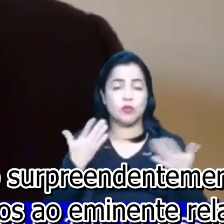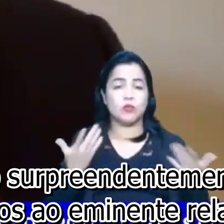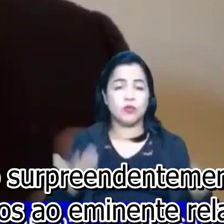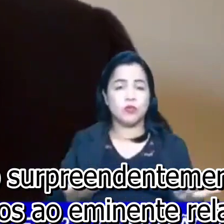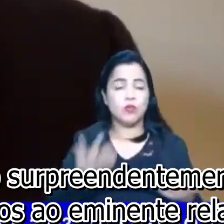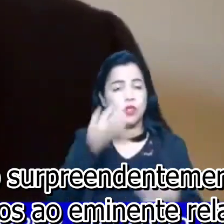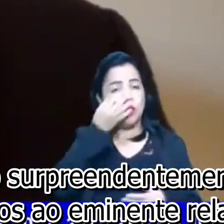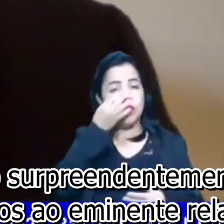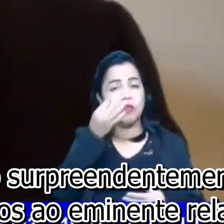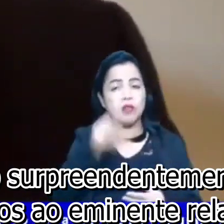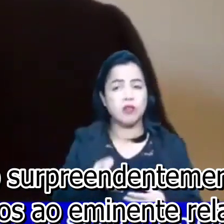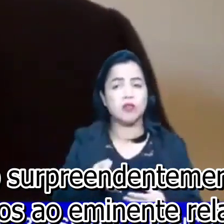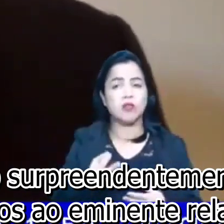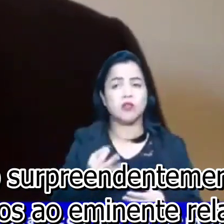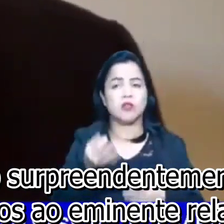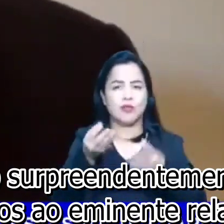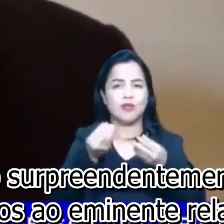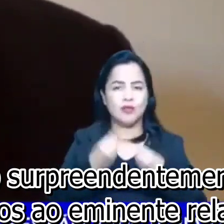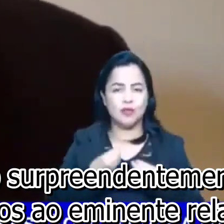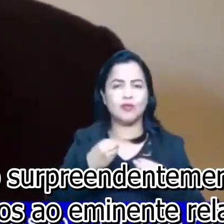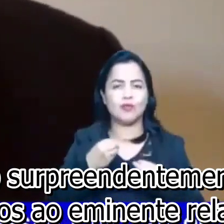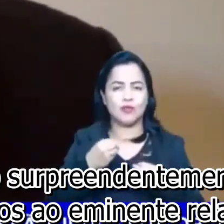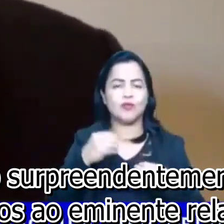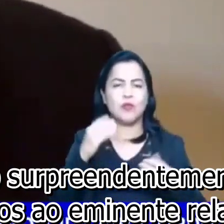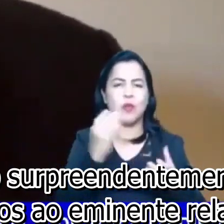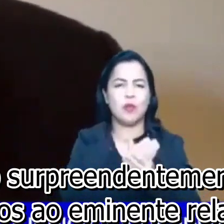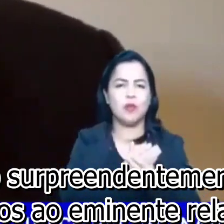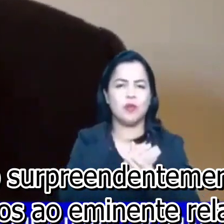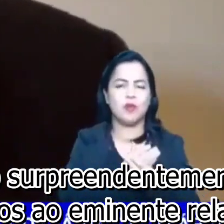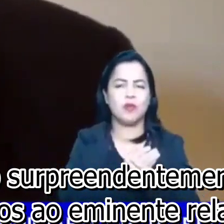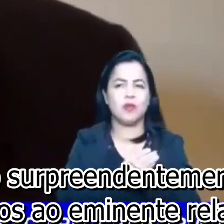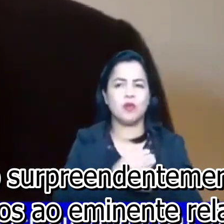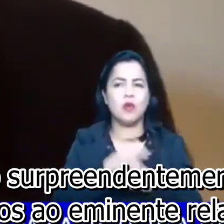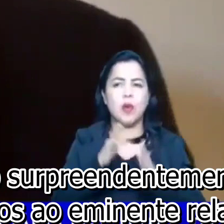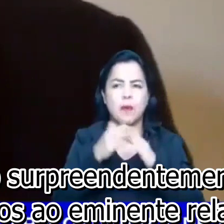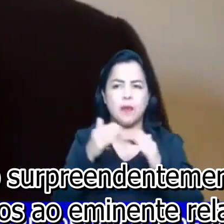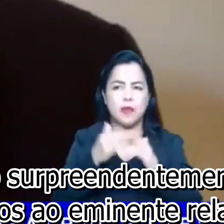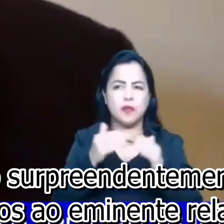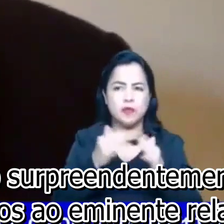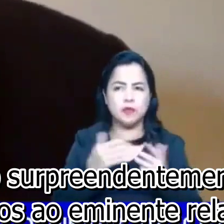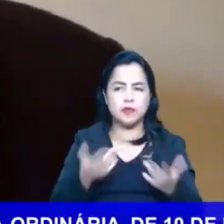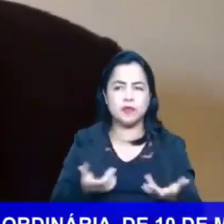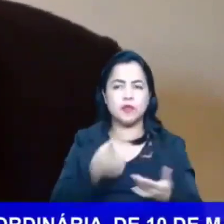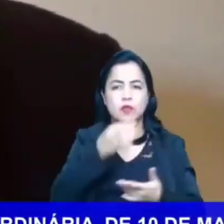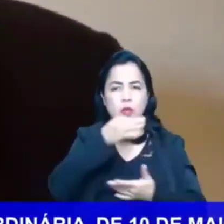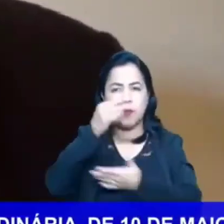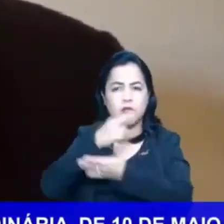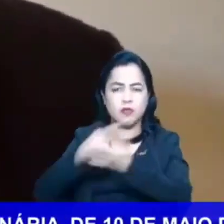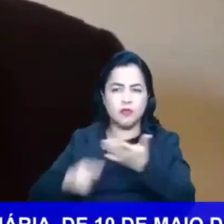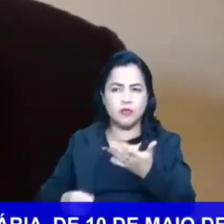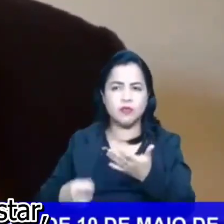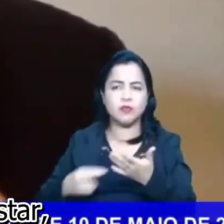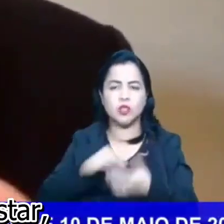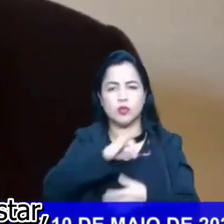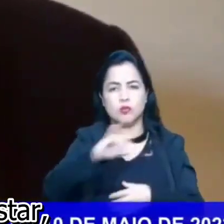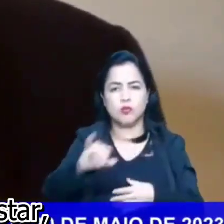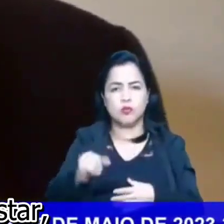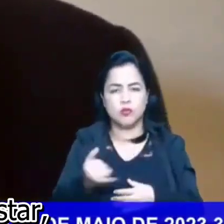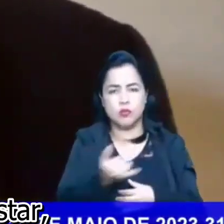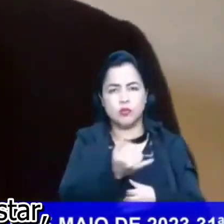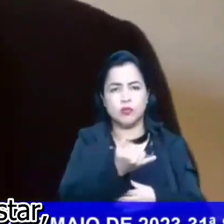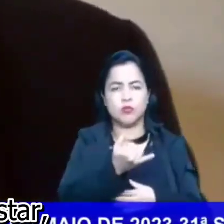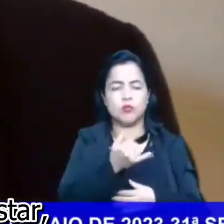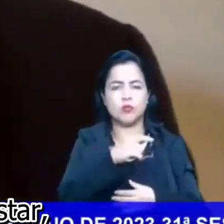surpreendentemente, vimos que foi trazido em pauta para julgamento e requeremos ao eminente relator a oportunidade